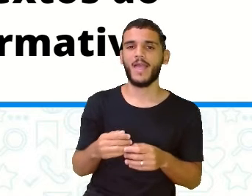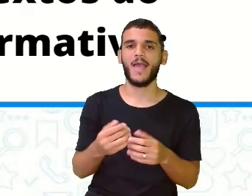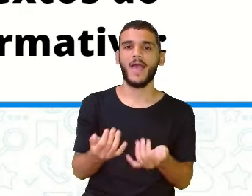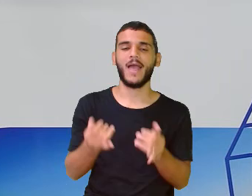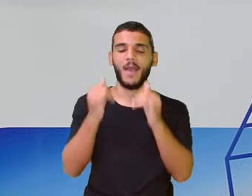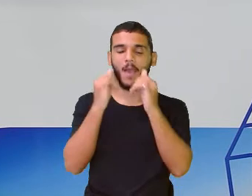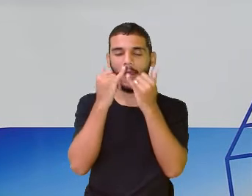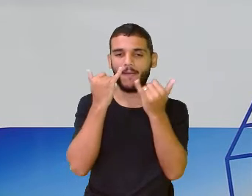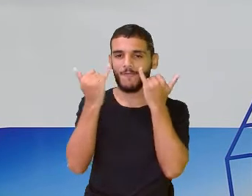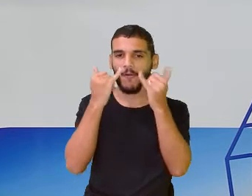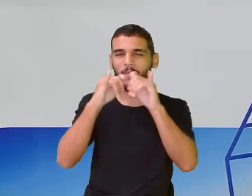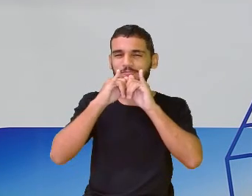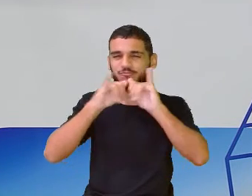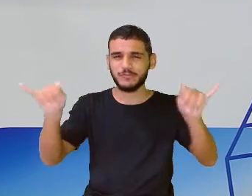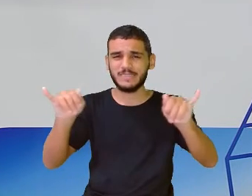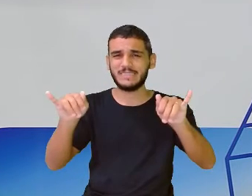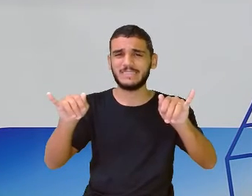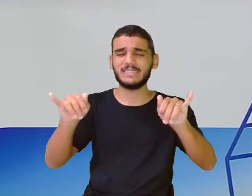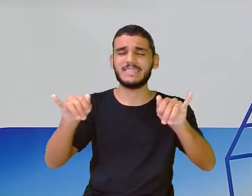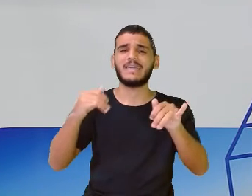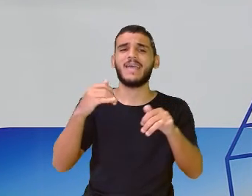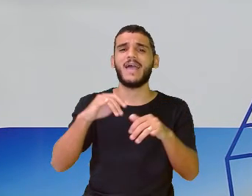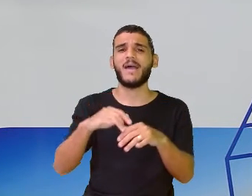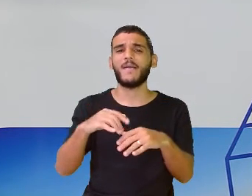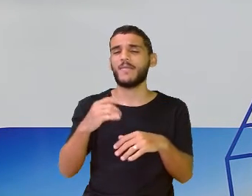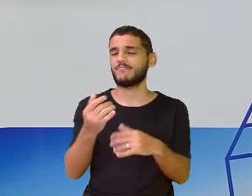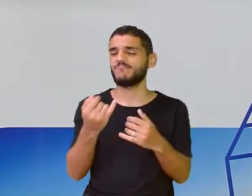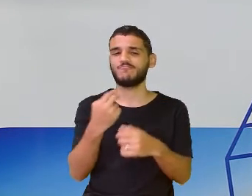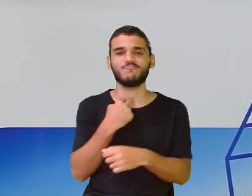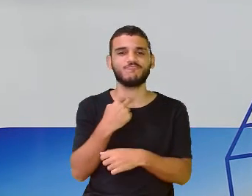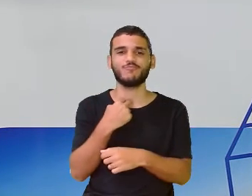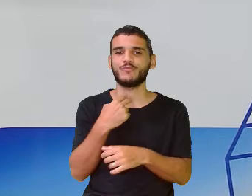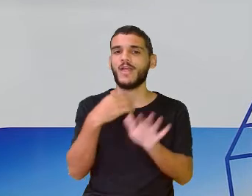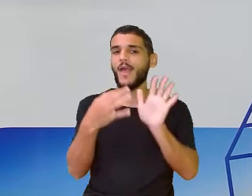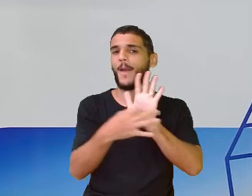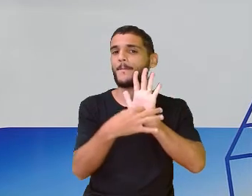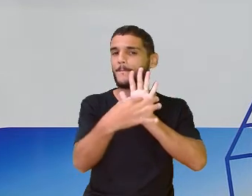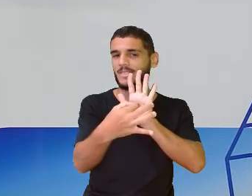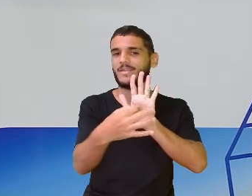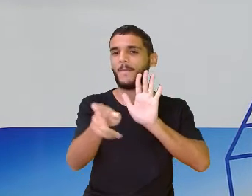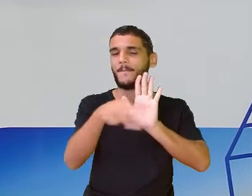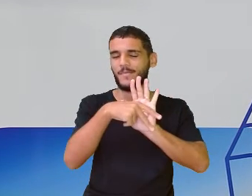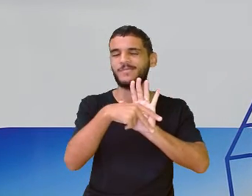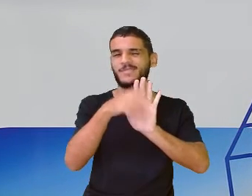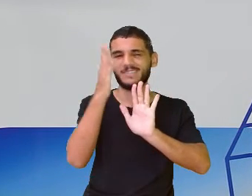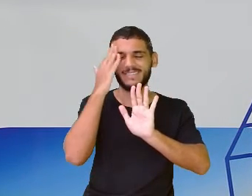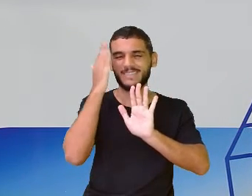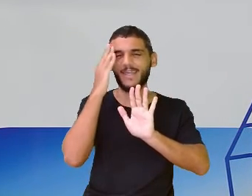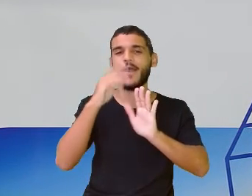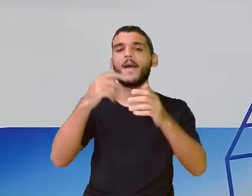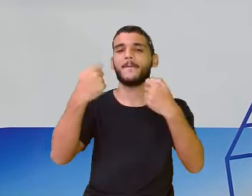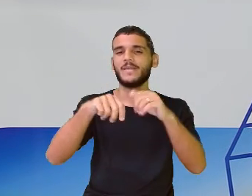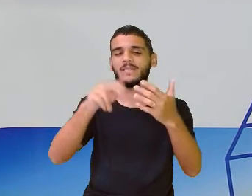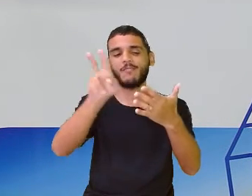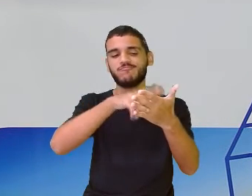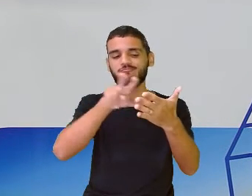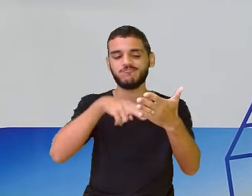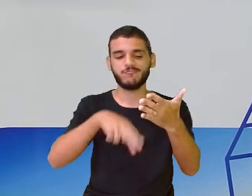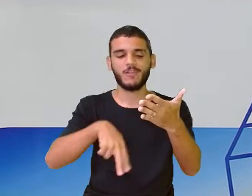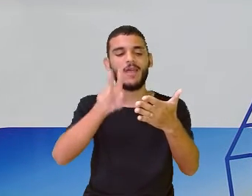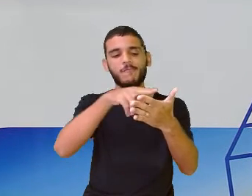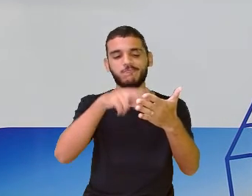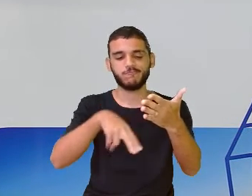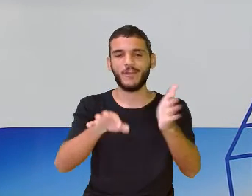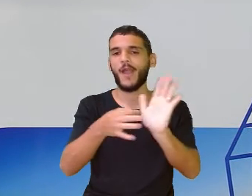fosse um programa de notícias, um jornal, eu não poderia dar minha opinião para vocês. Eu simplesmente leria as notícias, passaria